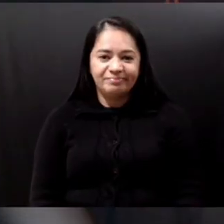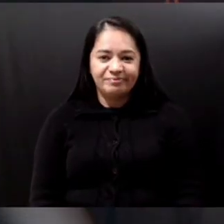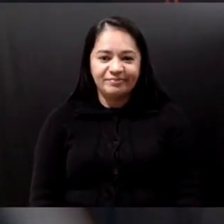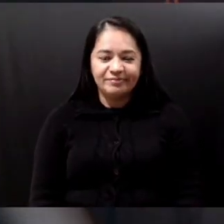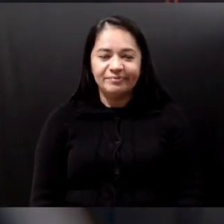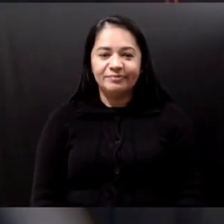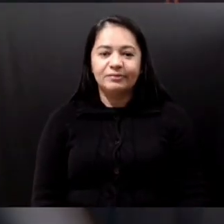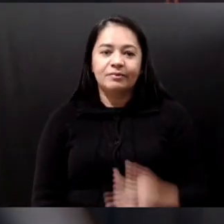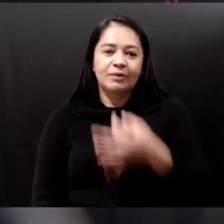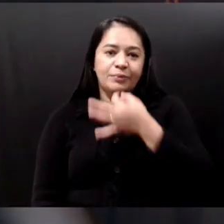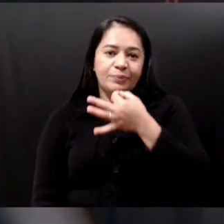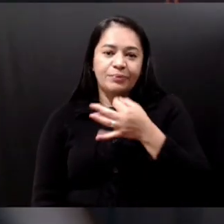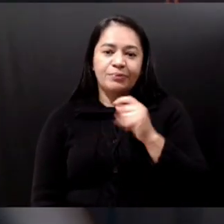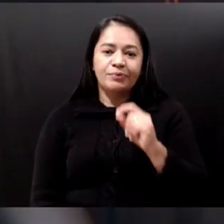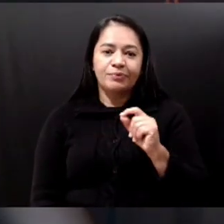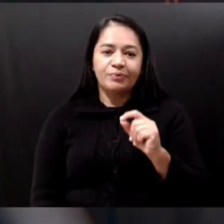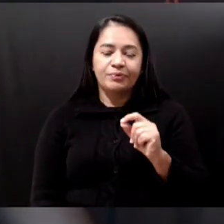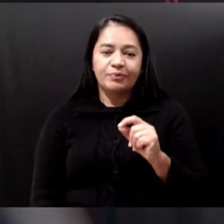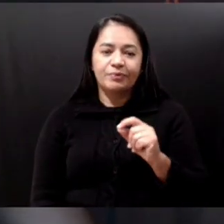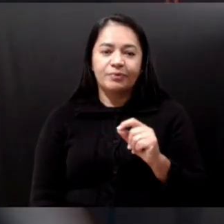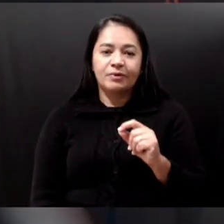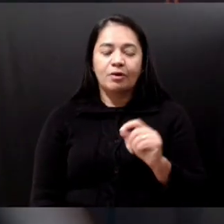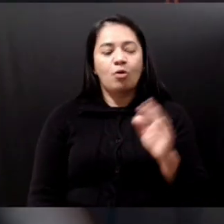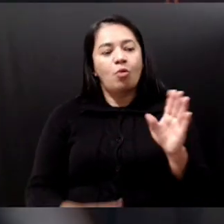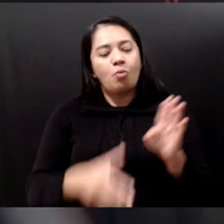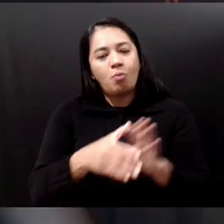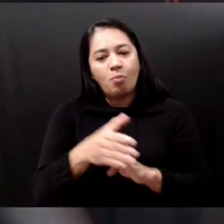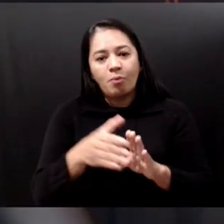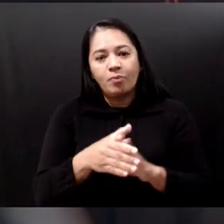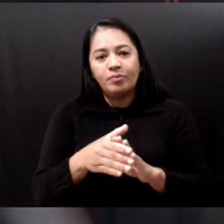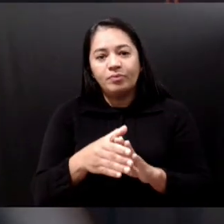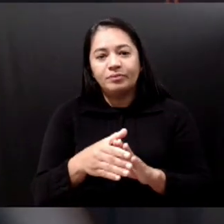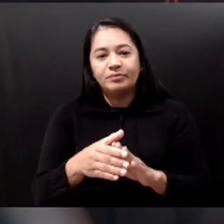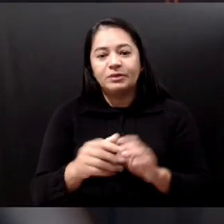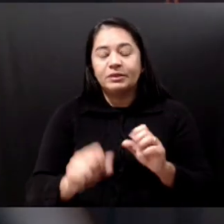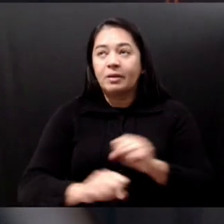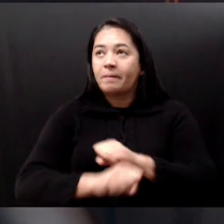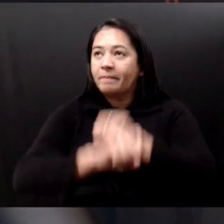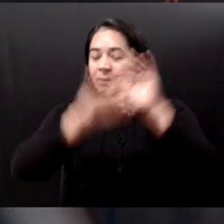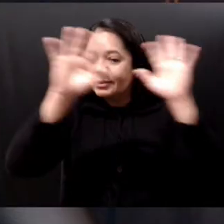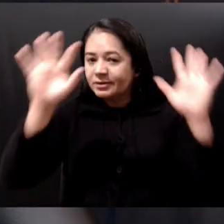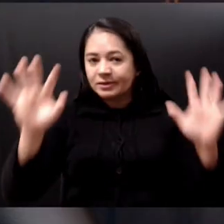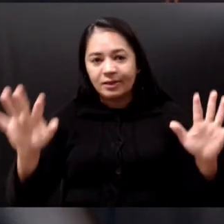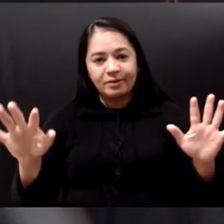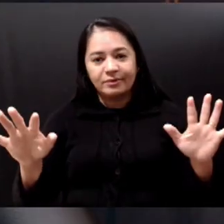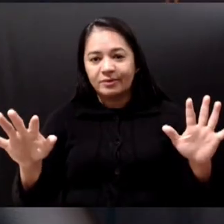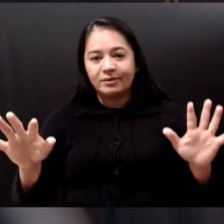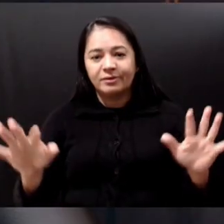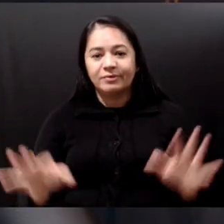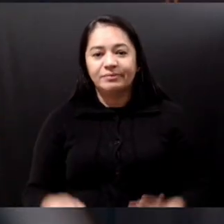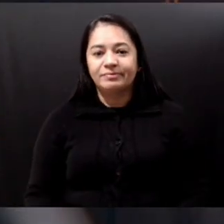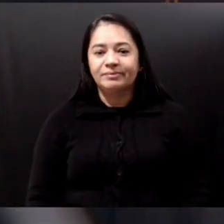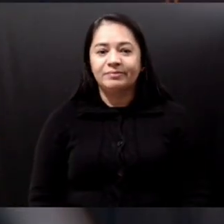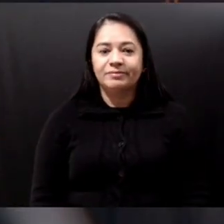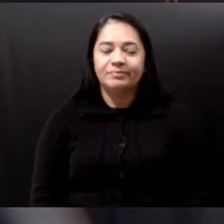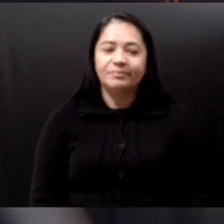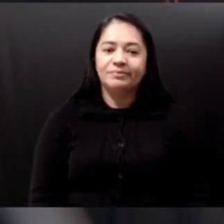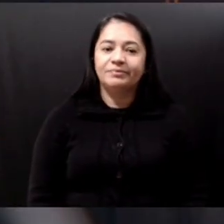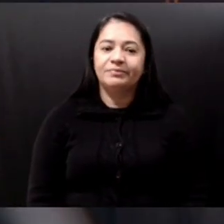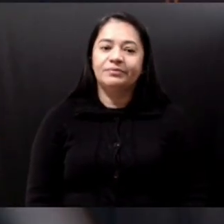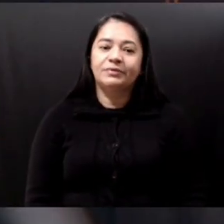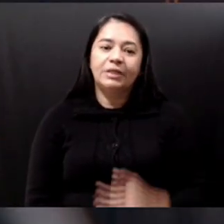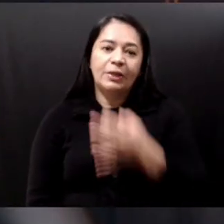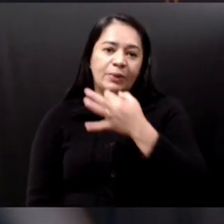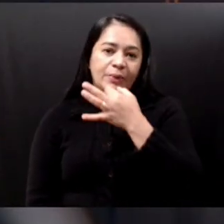que uma orientação vai te trazer mais clareza, né. Perfeito. Uhum. Eu acho que também